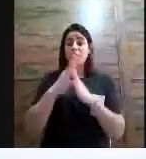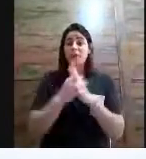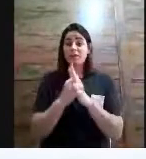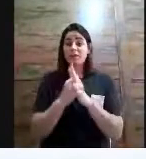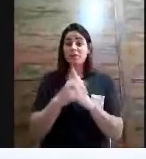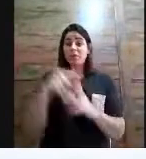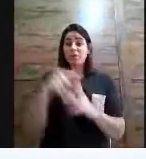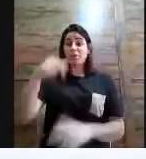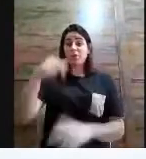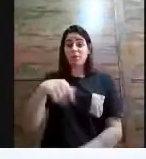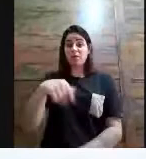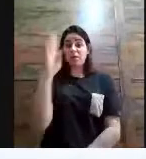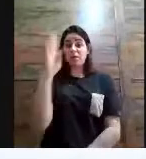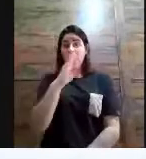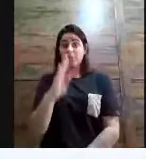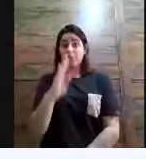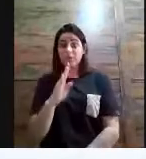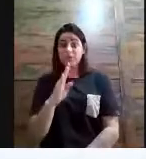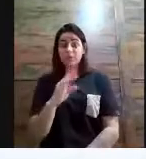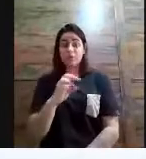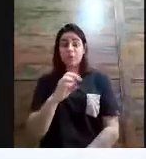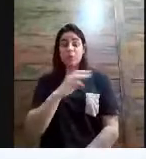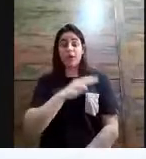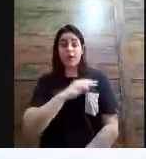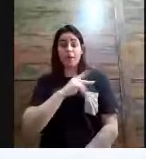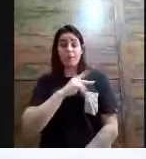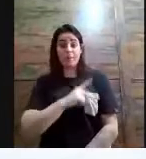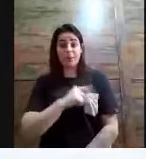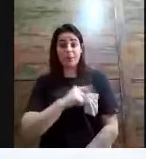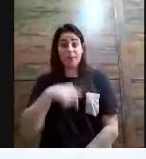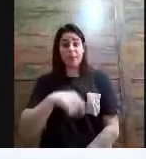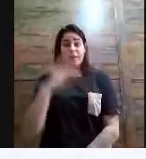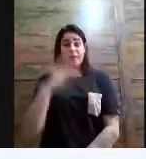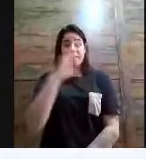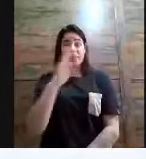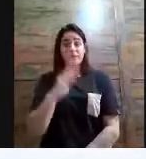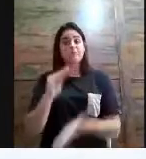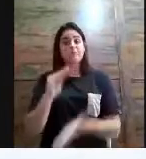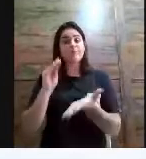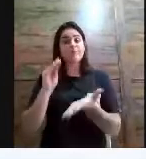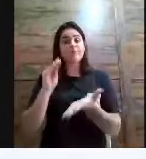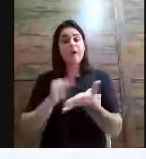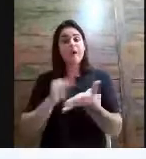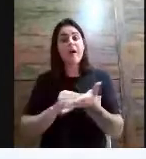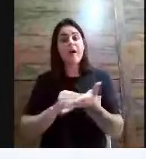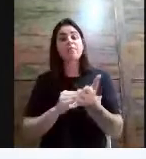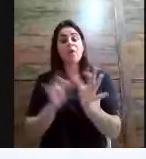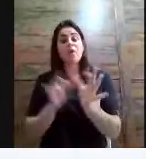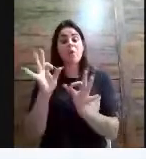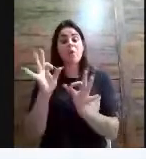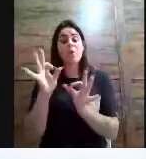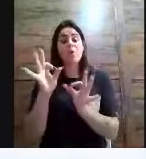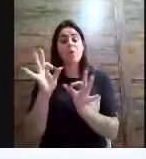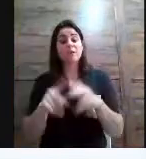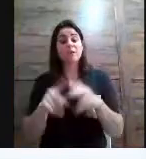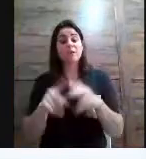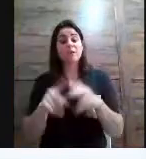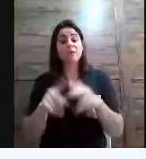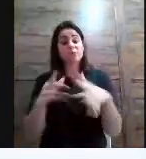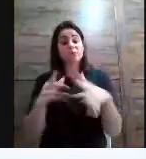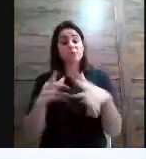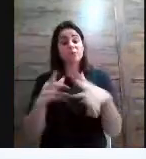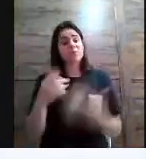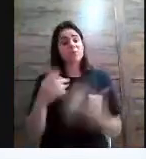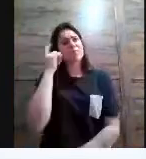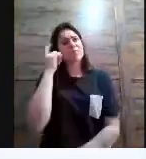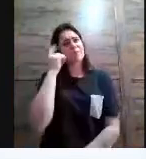perdão, que é o Ministério da Saúde do Brasil que tem que cuidar disso. Então, a gente pensa assim como população, mesmo